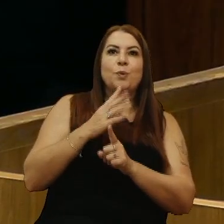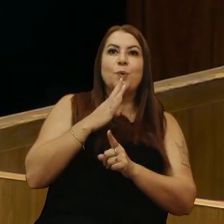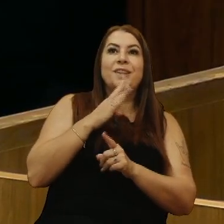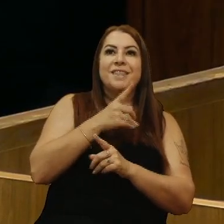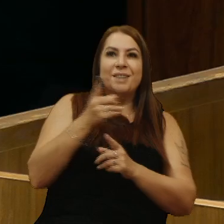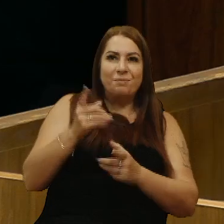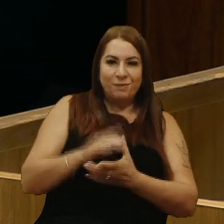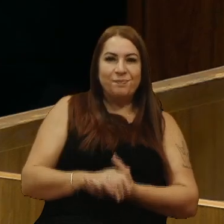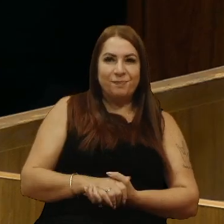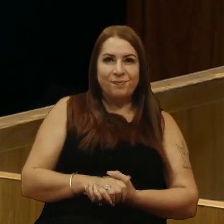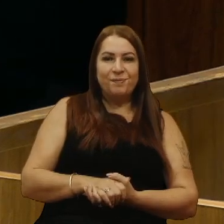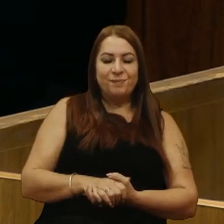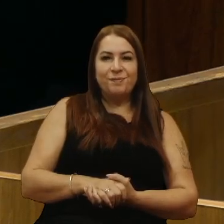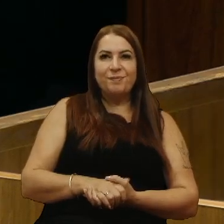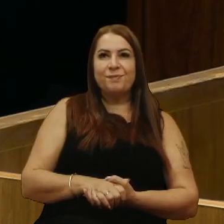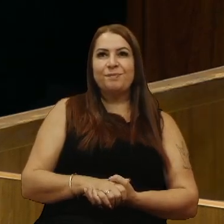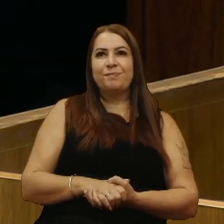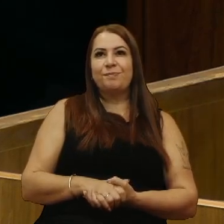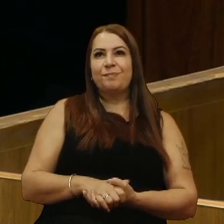Everton?